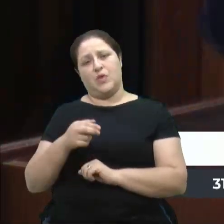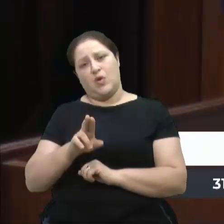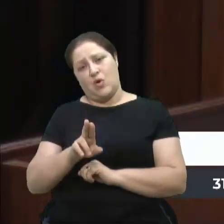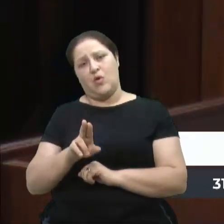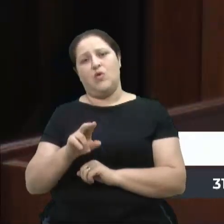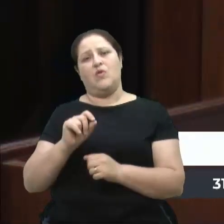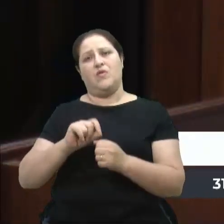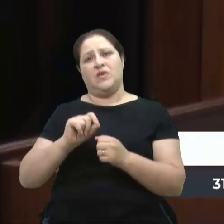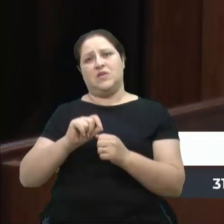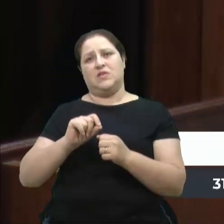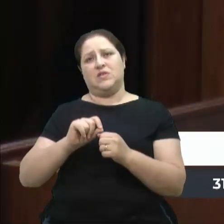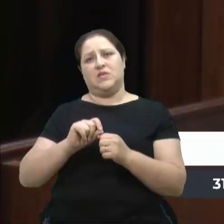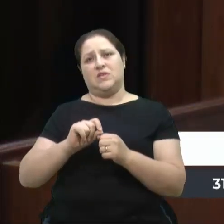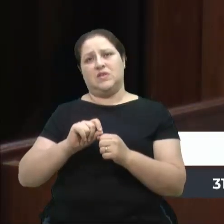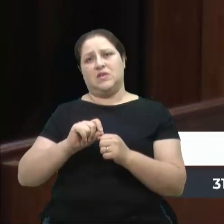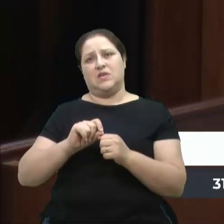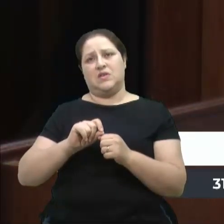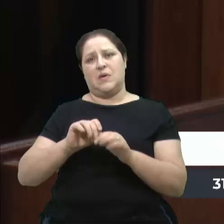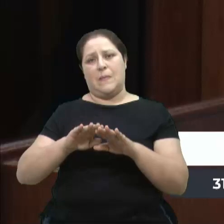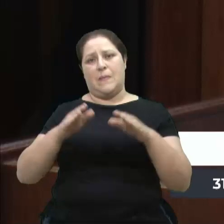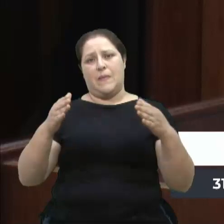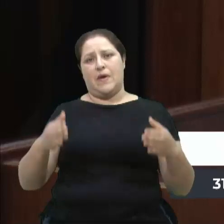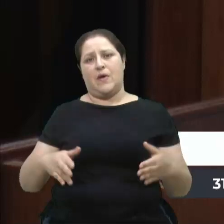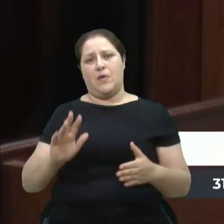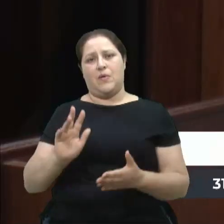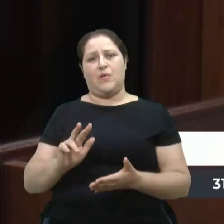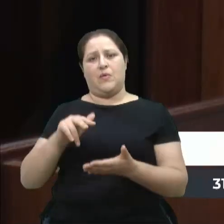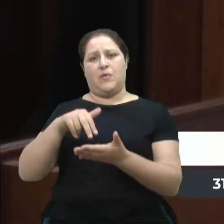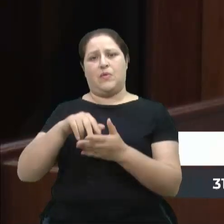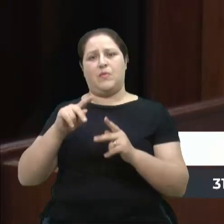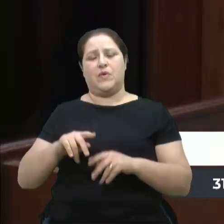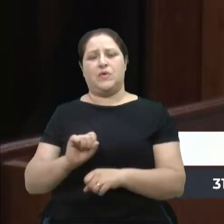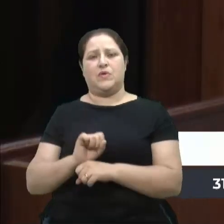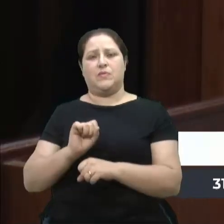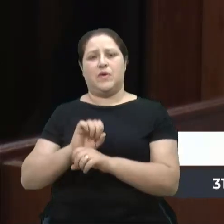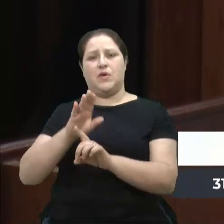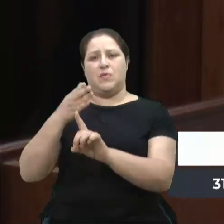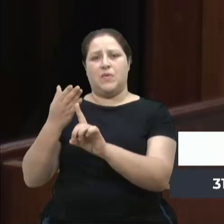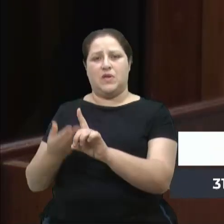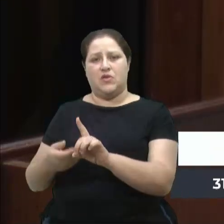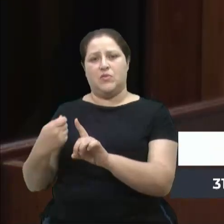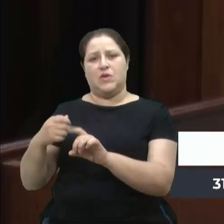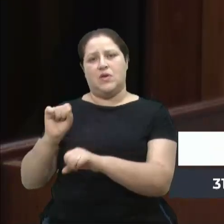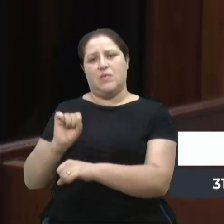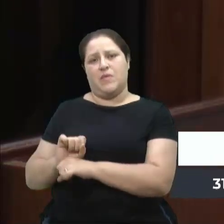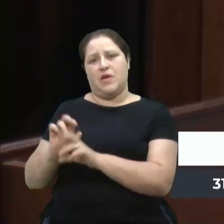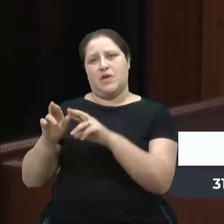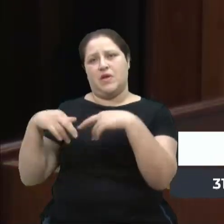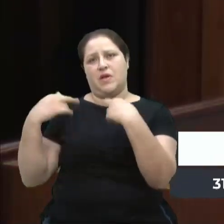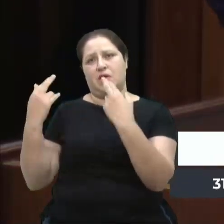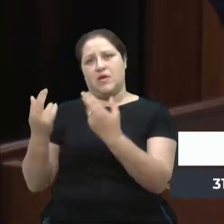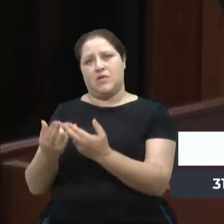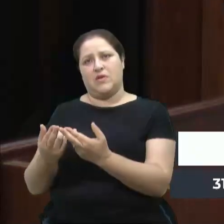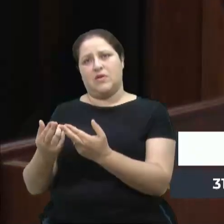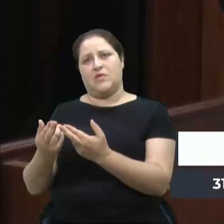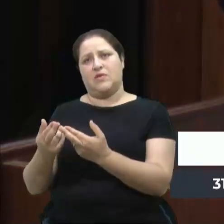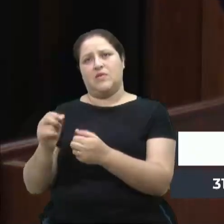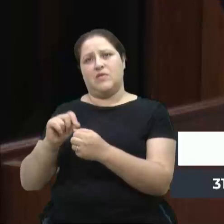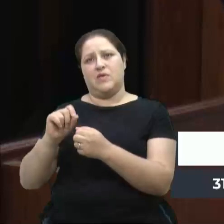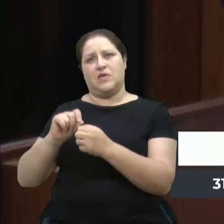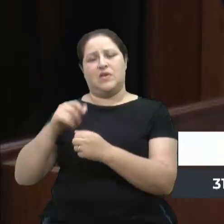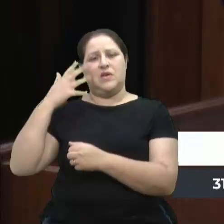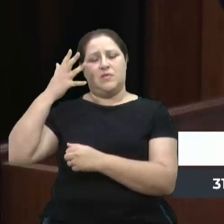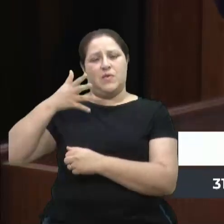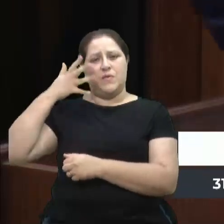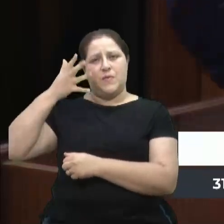fazia o palco com as pessoas que estavam na plateia, esperando a homenagem, a gente tinha que interromper a sessão para fazer um discurso,